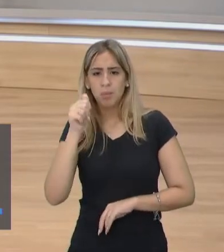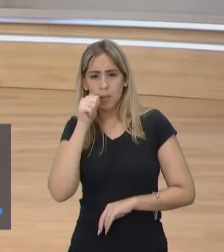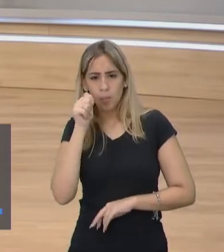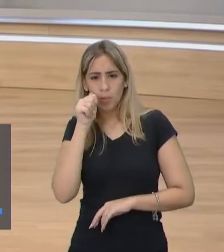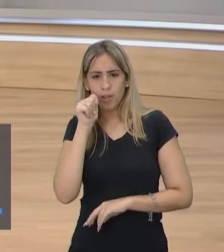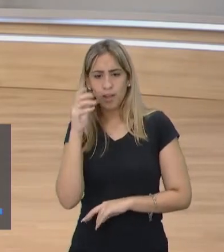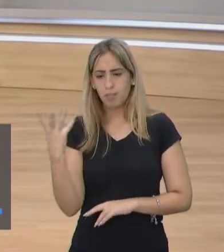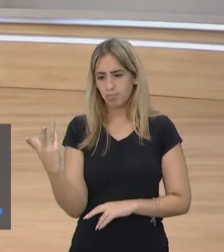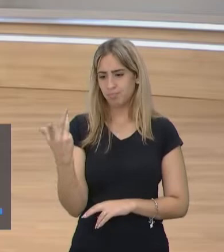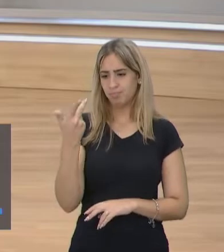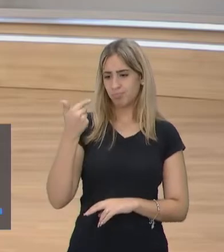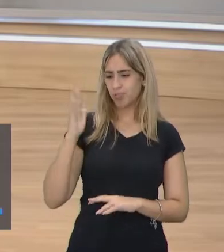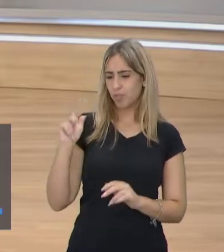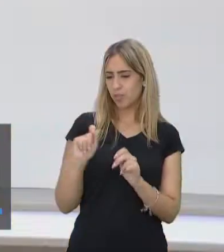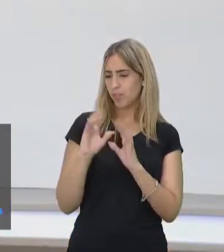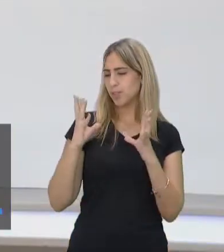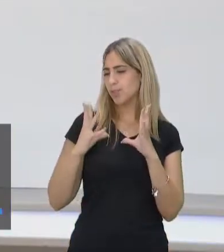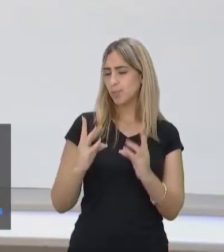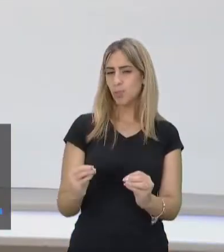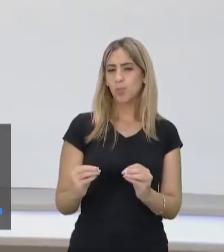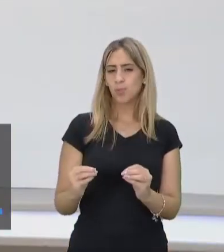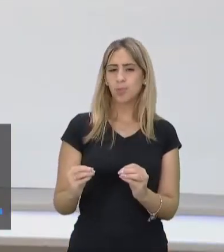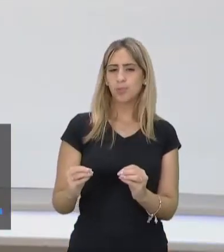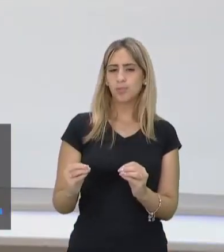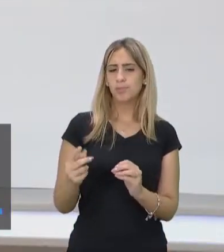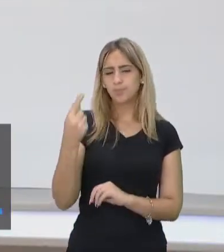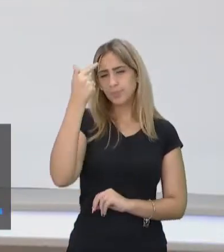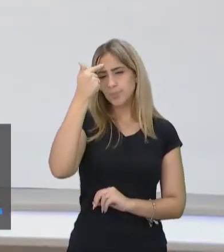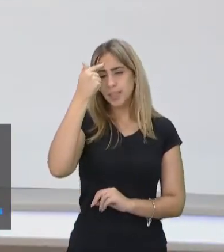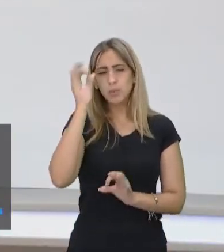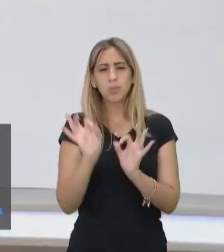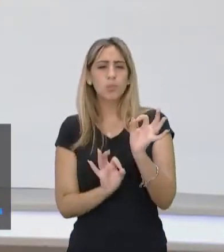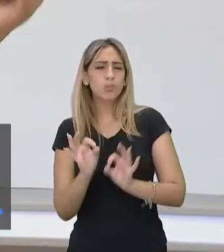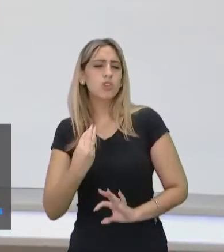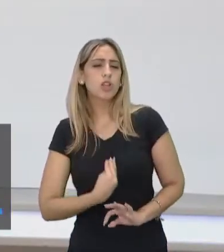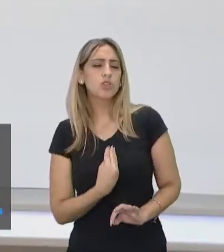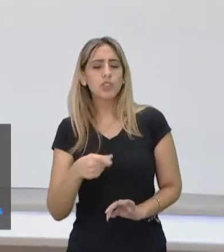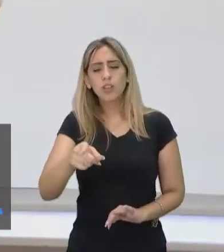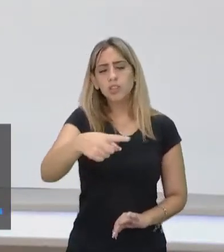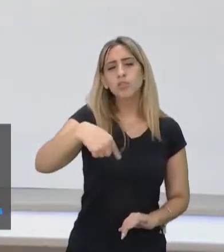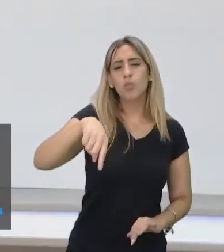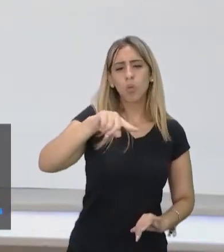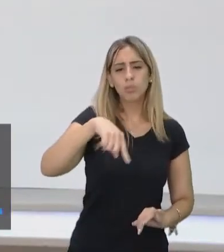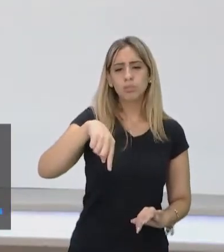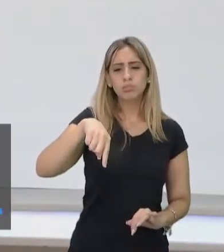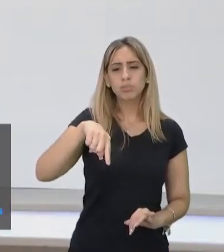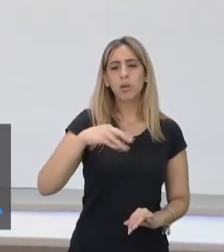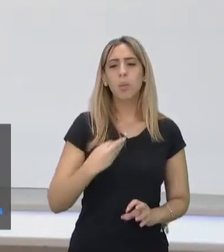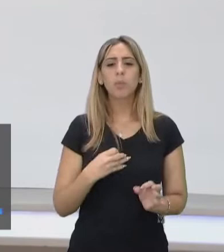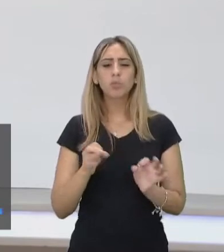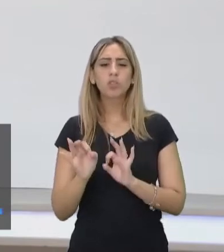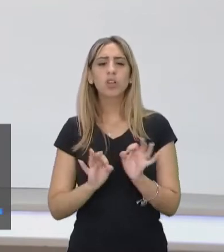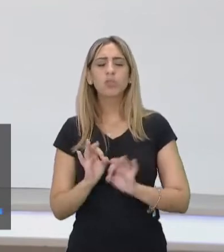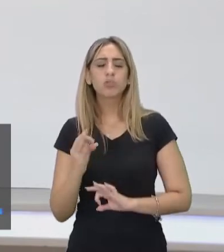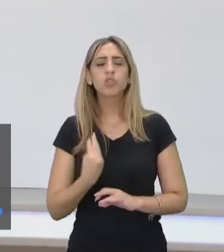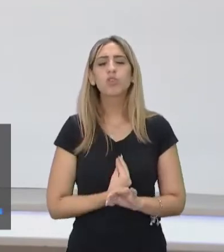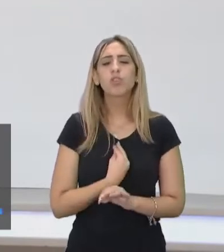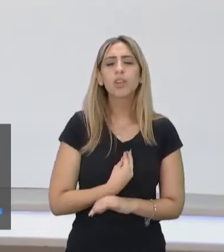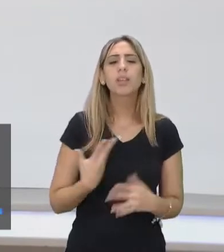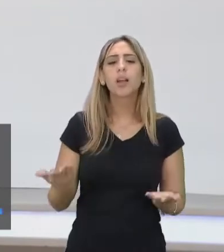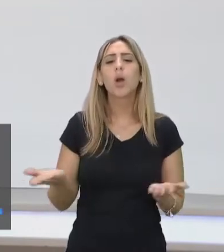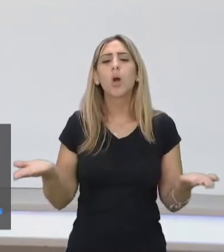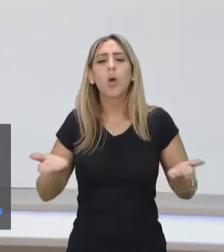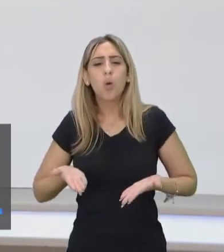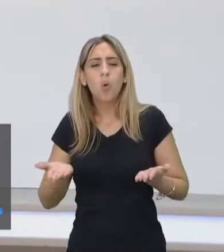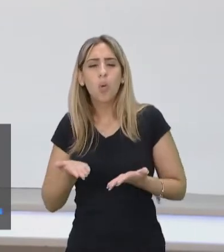mesmo. Mas será, pensando no projeto de vida, quando a gente está falando muito, a gente Sim. fala muito sobre projeto de vida e tudo Exato. mais.